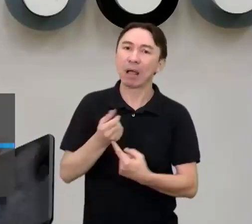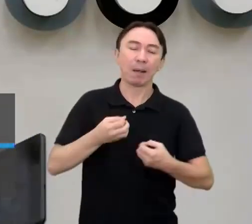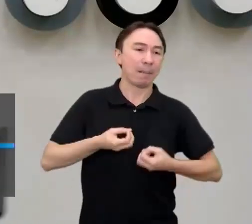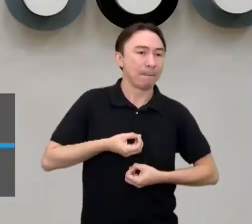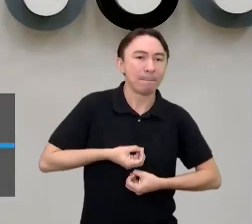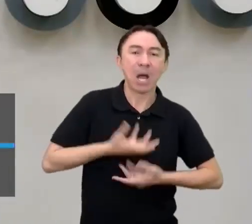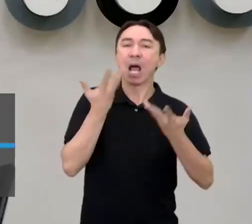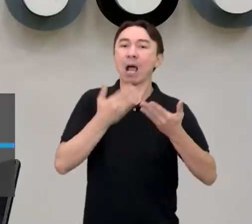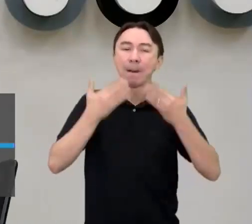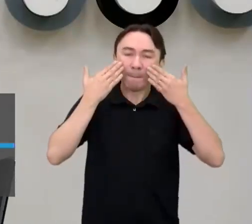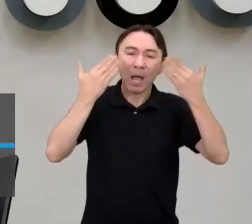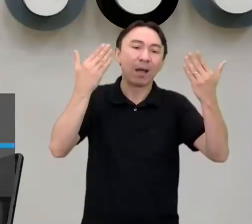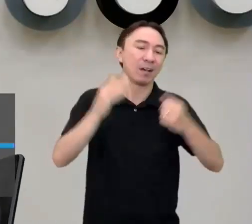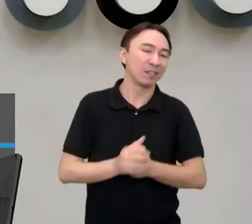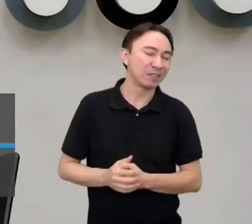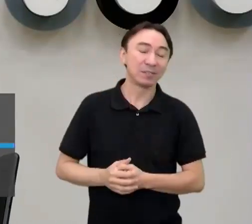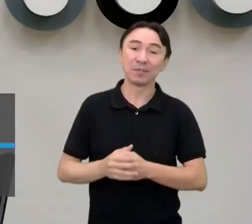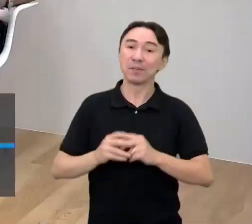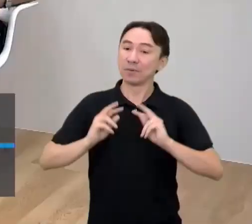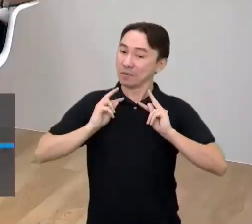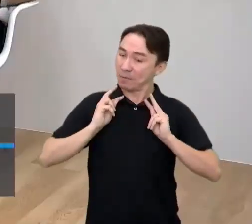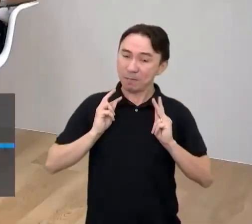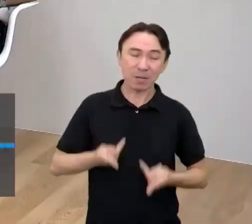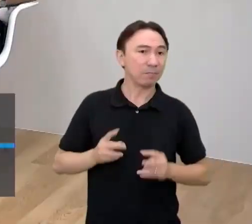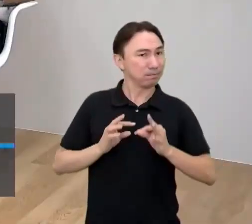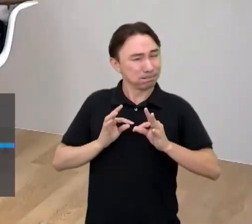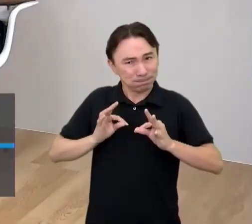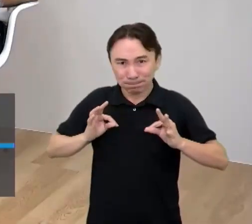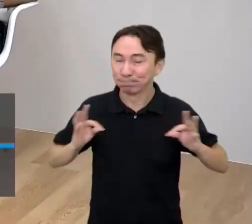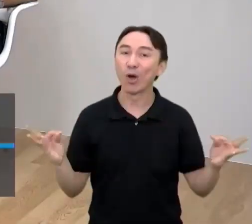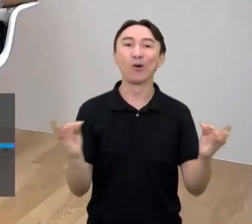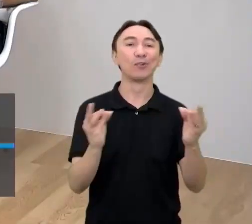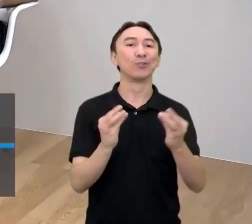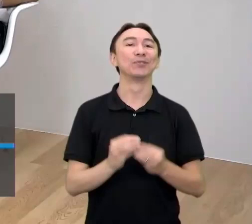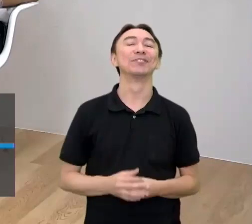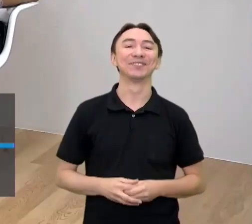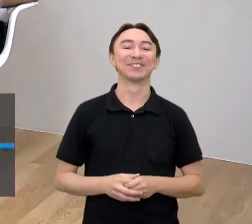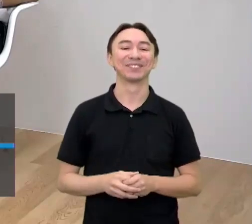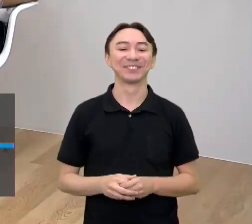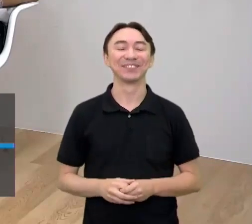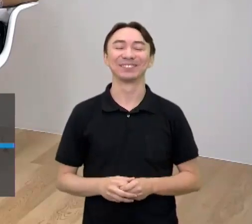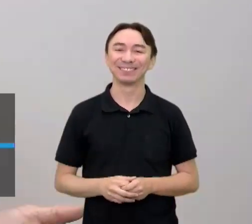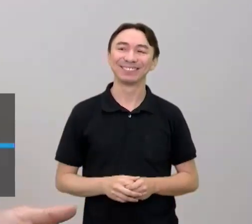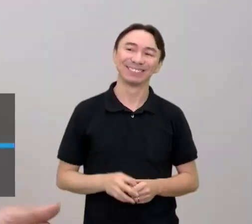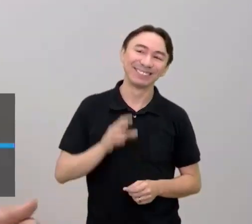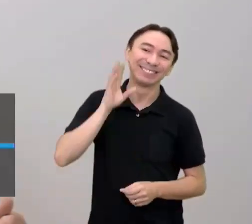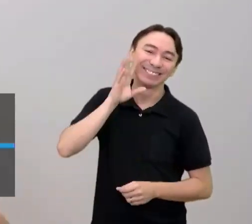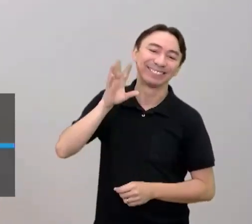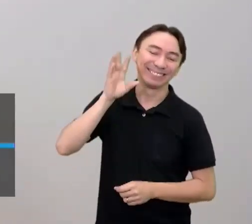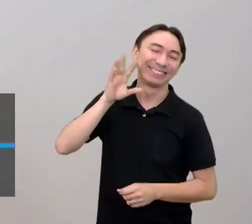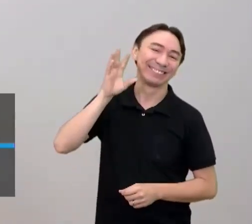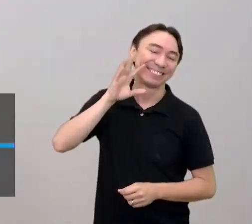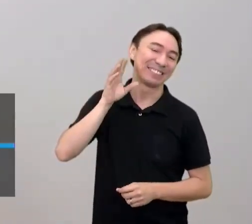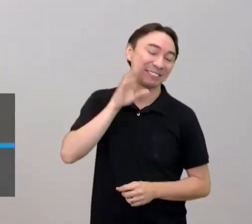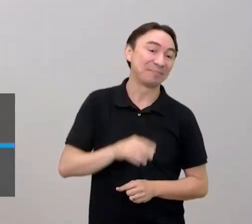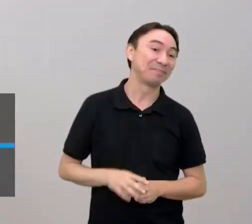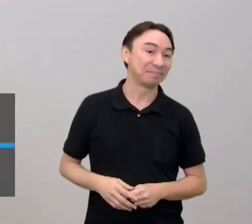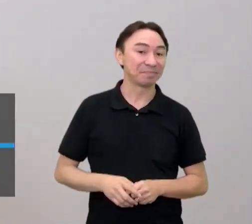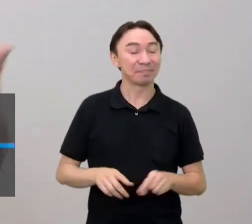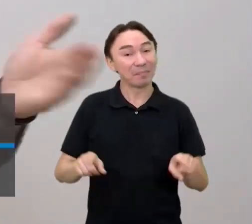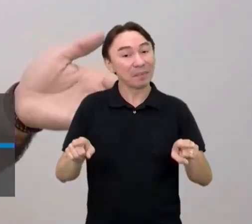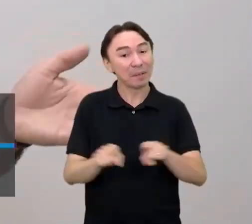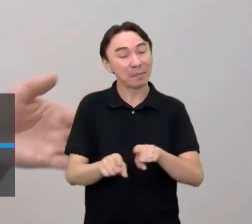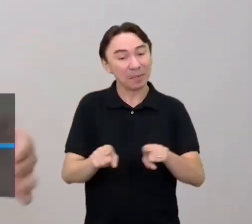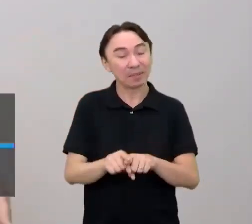o comportamento humano em geral. Muito legal, e é sempre bom aqui fazer uma colocação, e aí eu vou dar